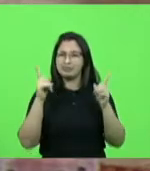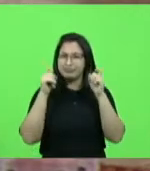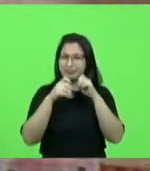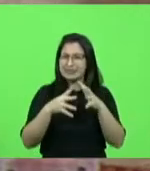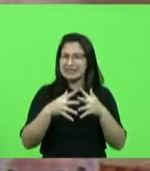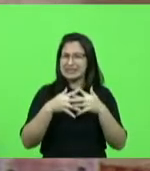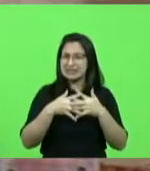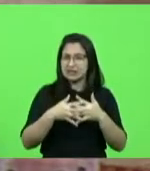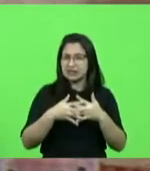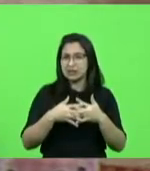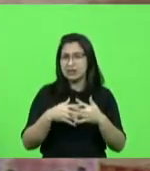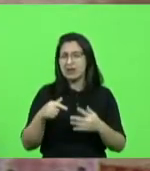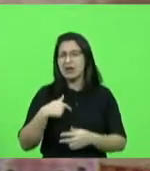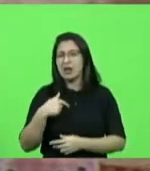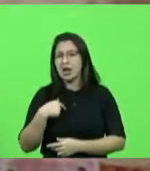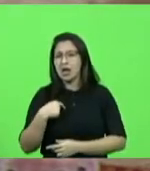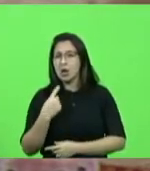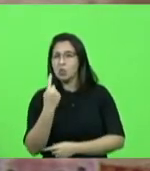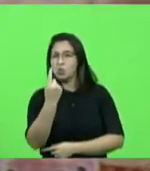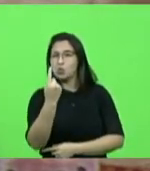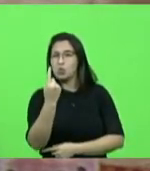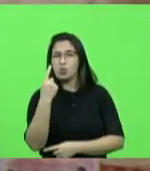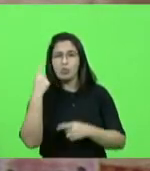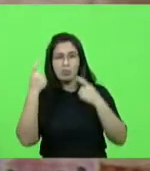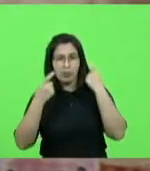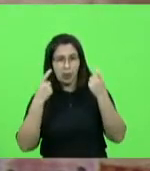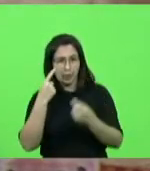uma coisa me chama a atenção, a